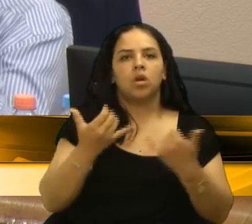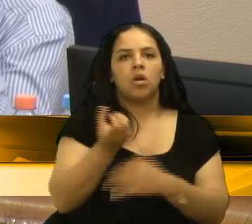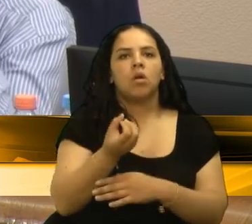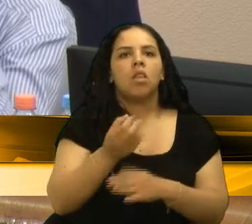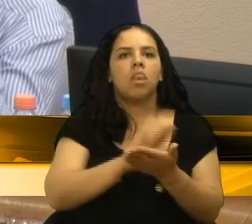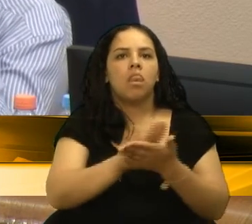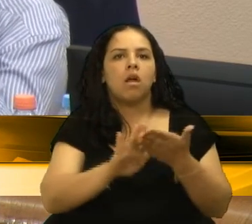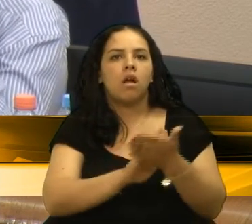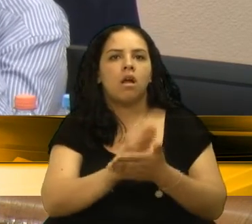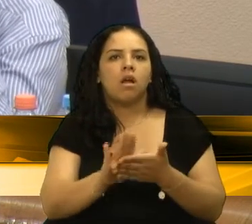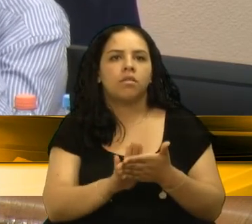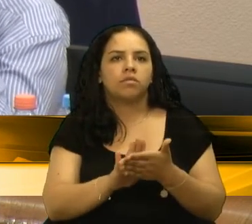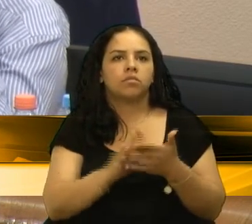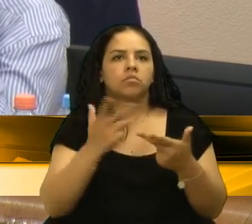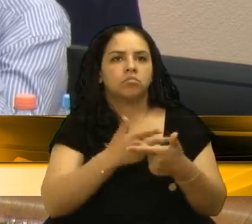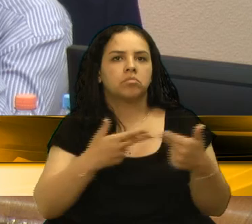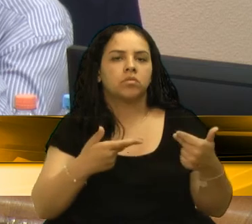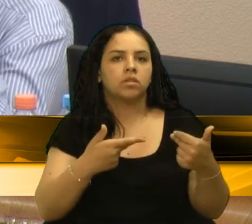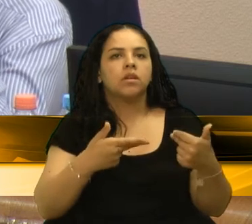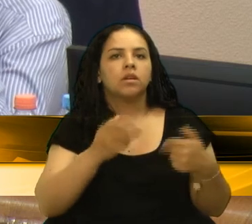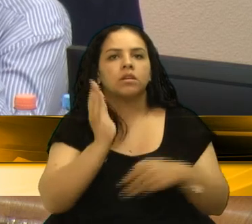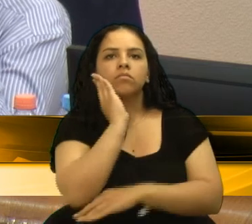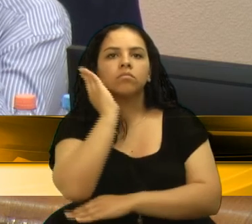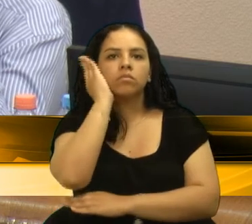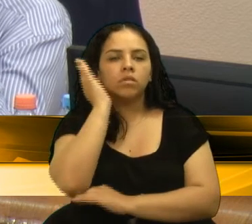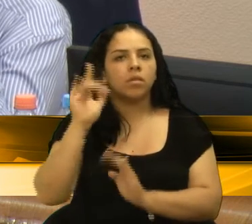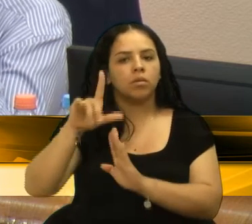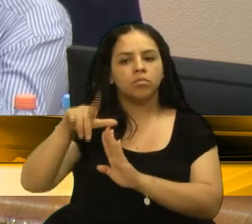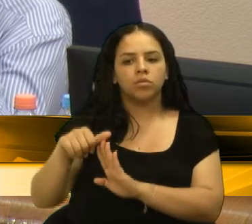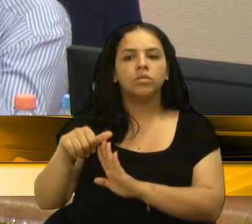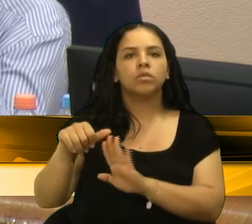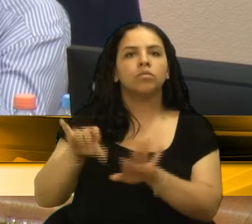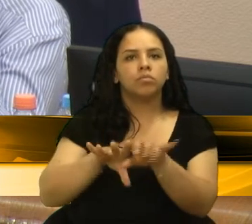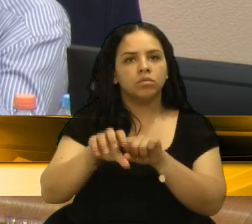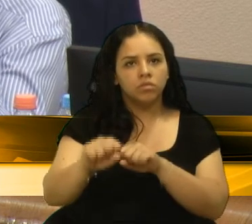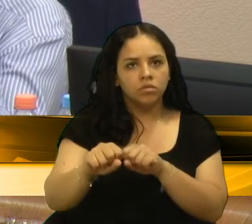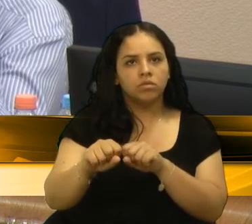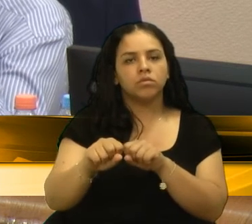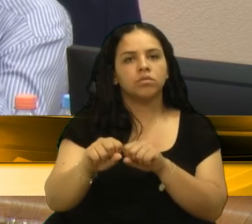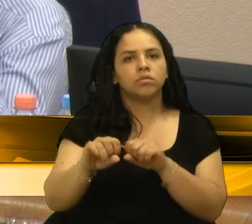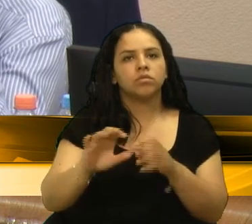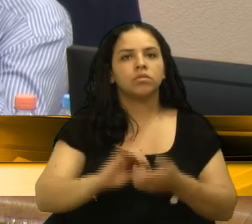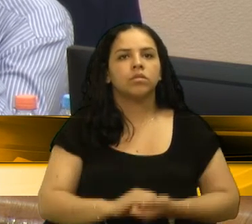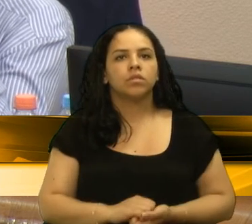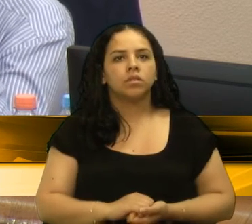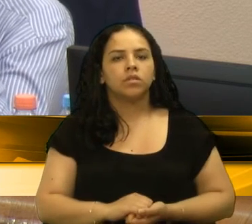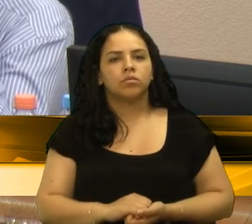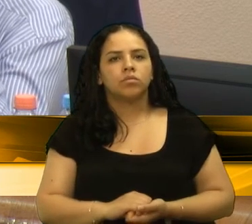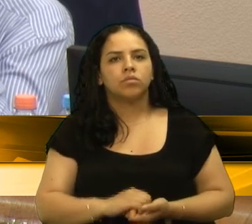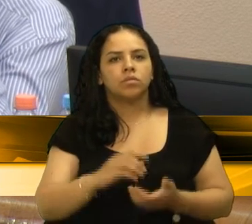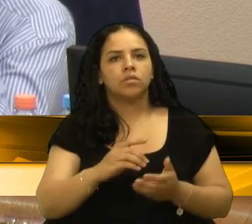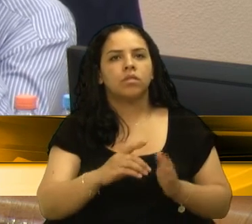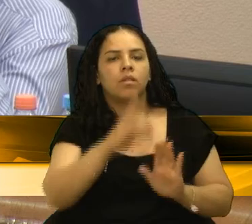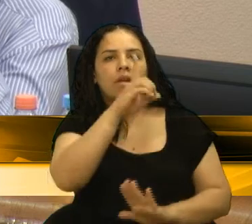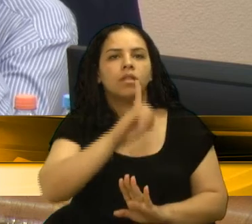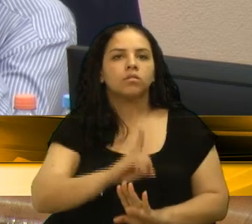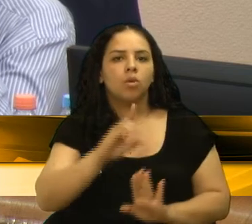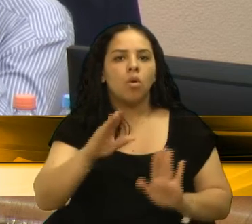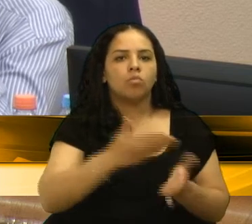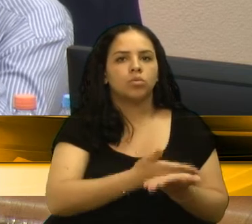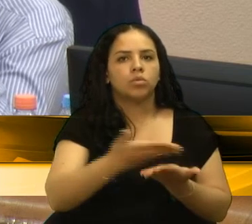nenhum óbice de parte dele. Doutora Cássia, após a formatação e publicação do decreto, o mesmo entrou em vigência e começou a ser aplicado